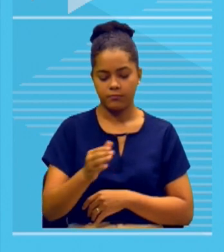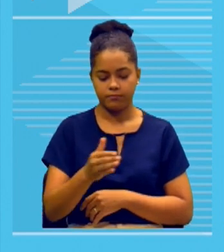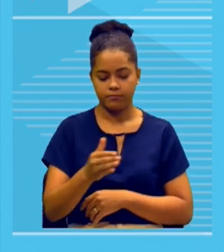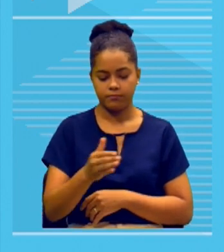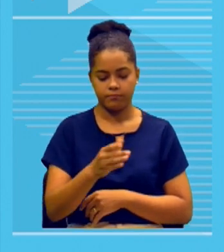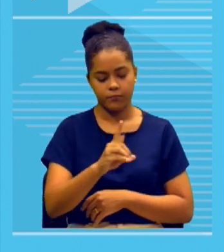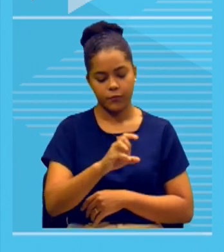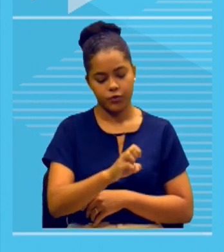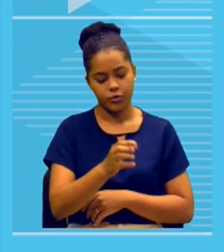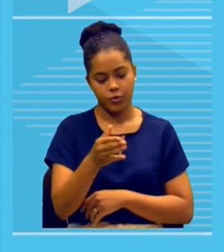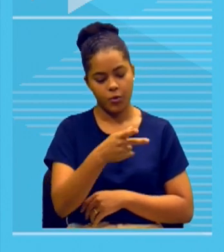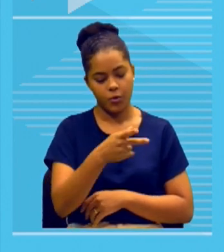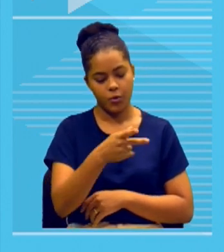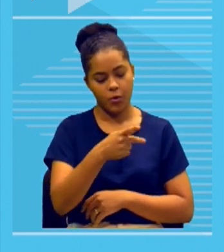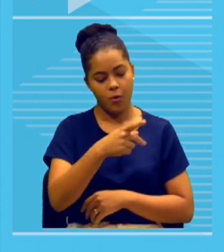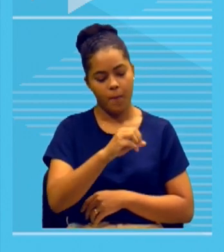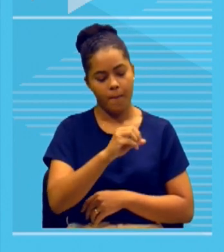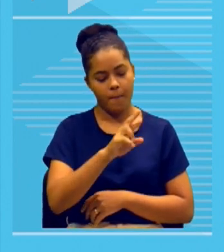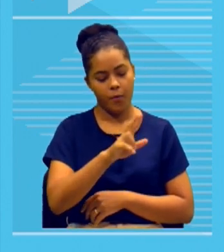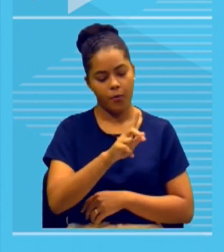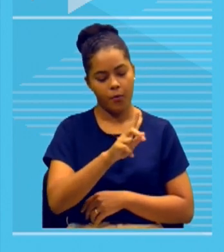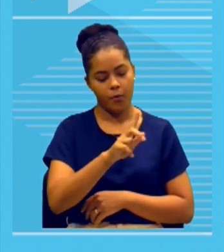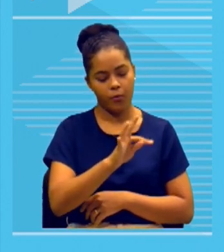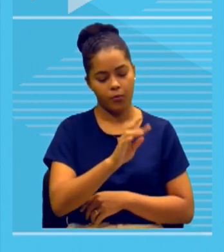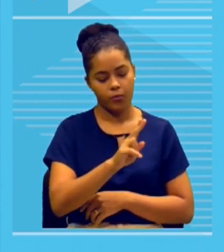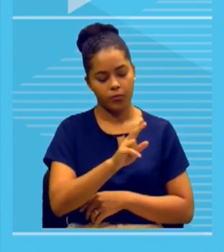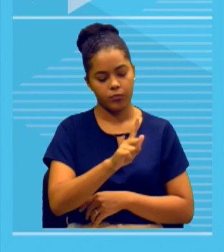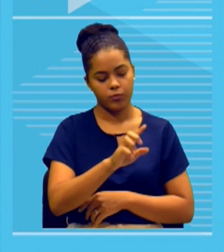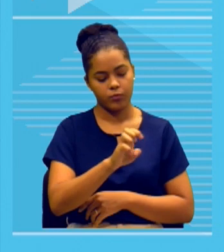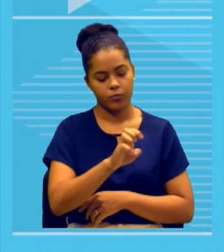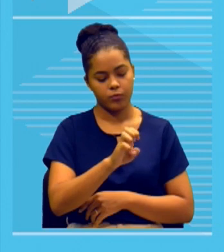temos a melhor aula